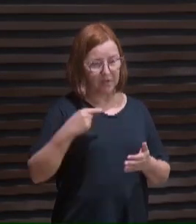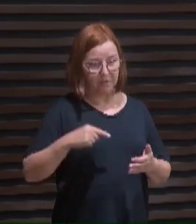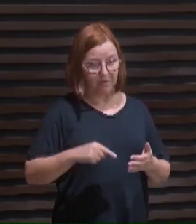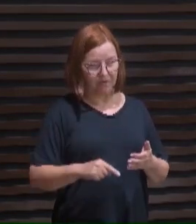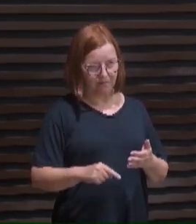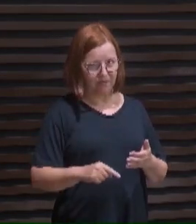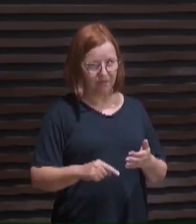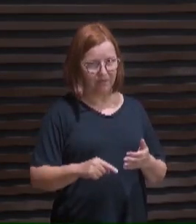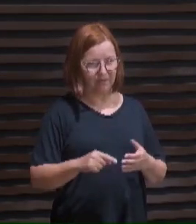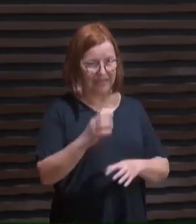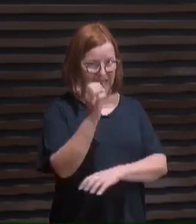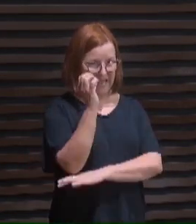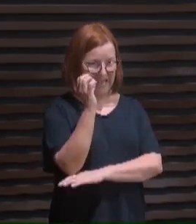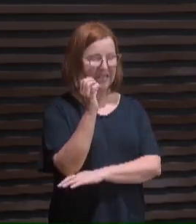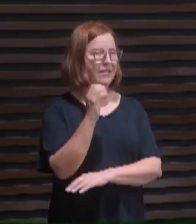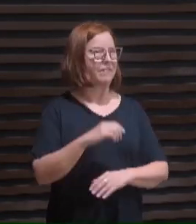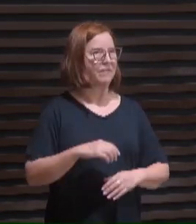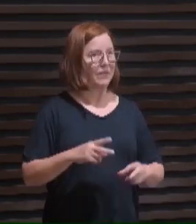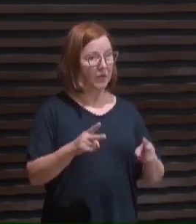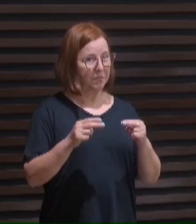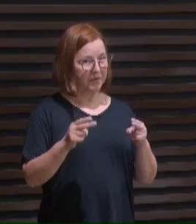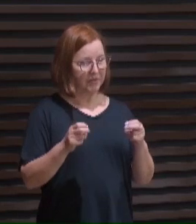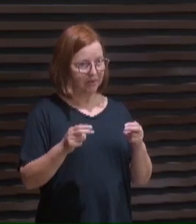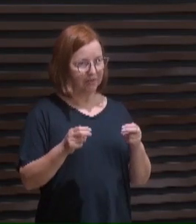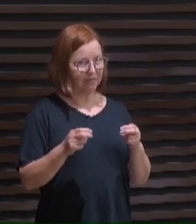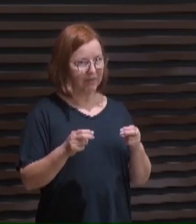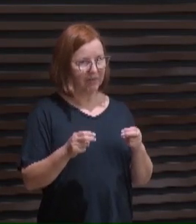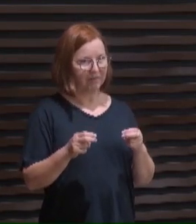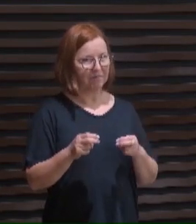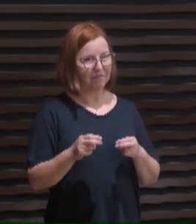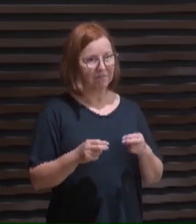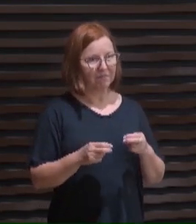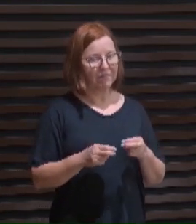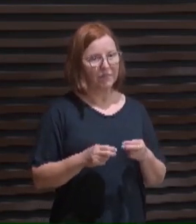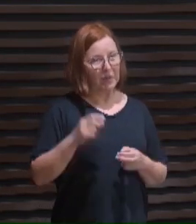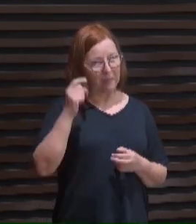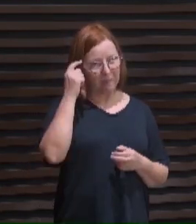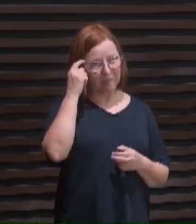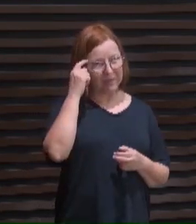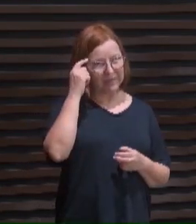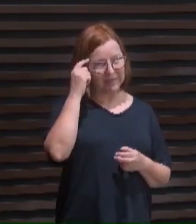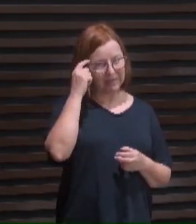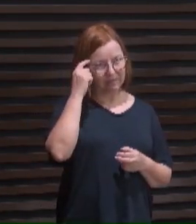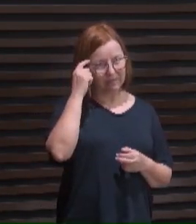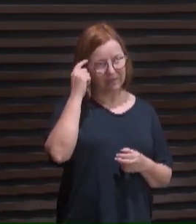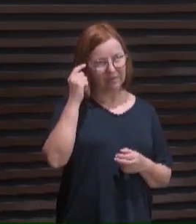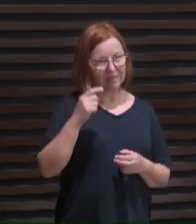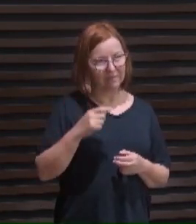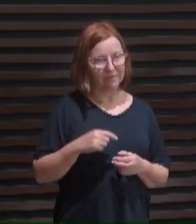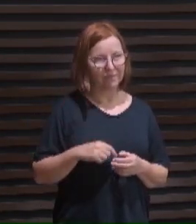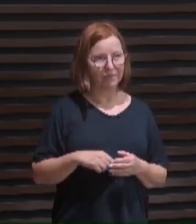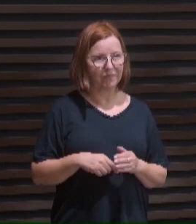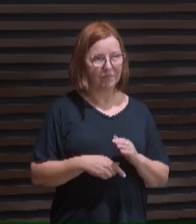raízes são observadas no curso da história do pensamento, que flui desde antes da